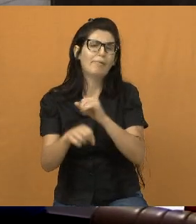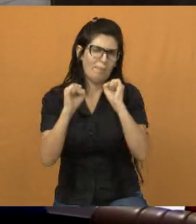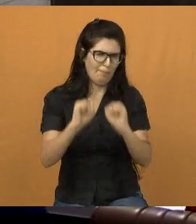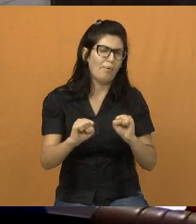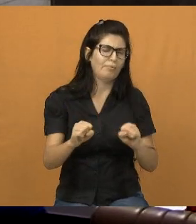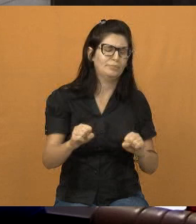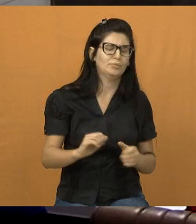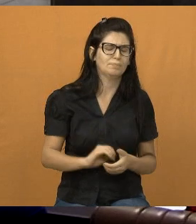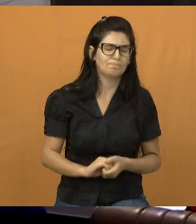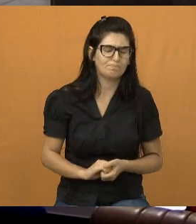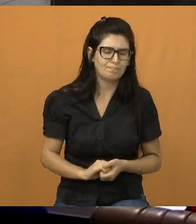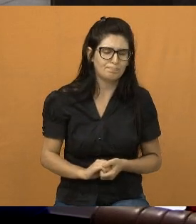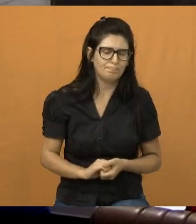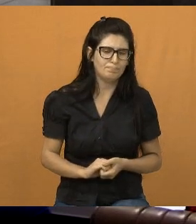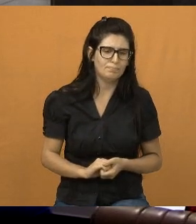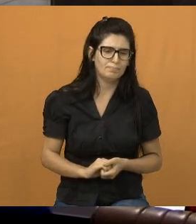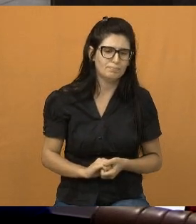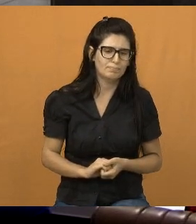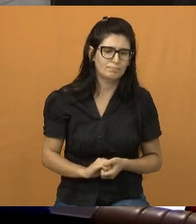Eu primeiro queria